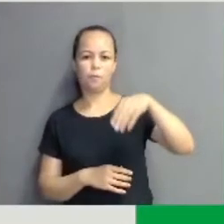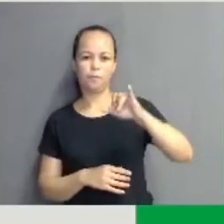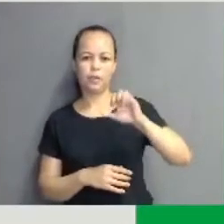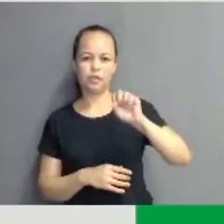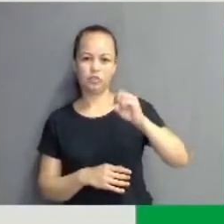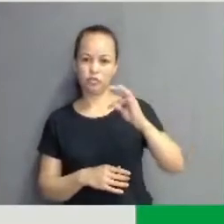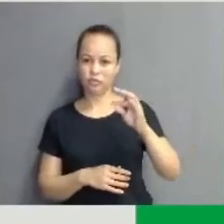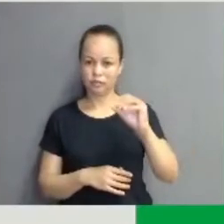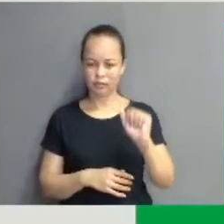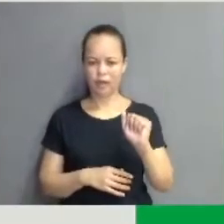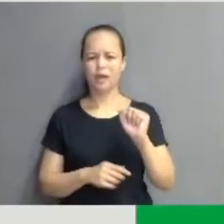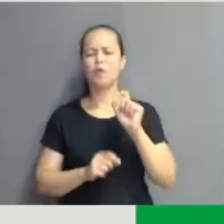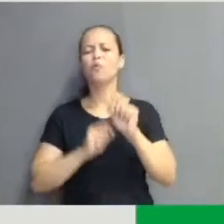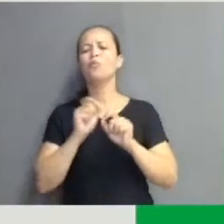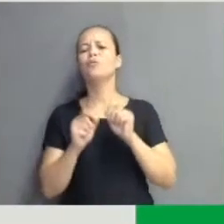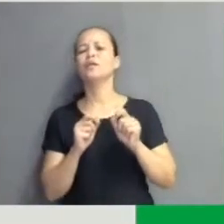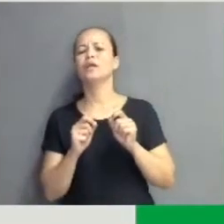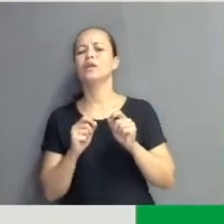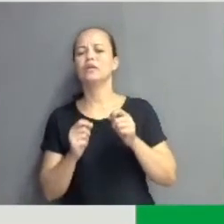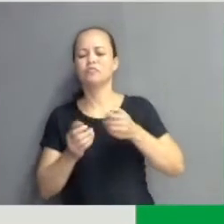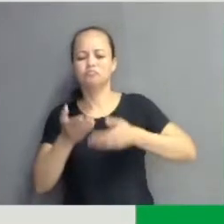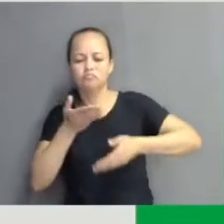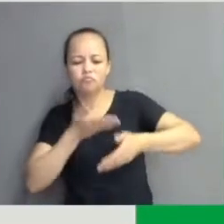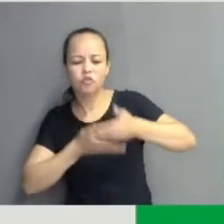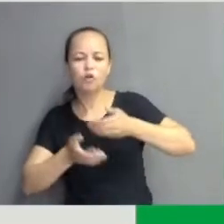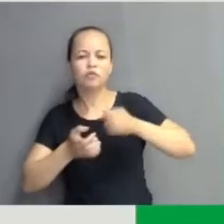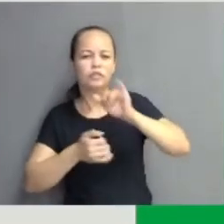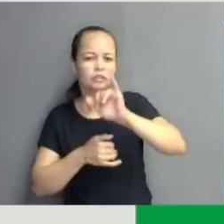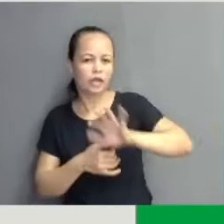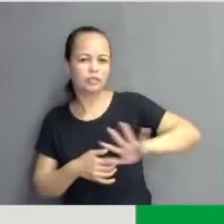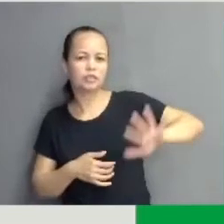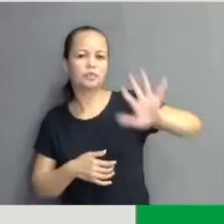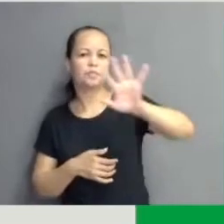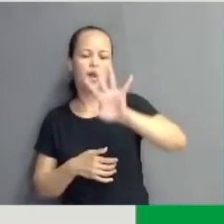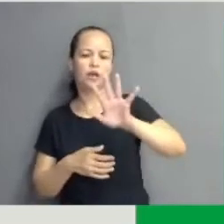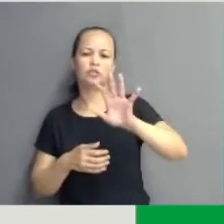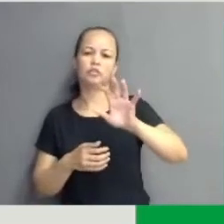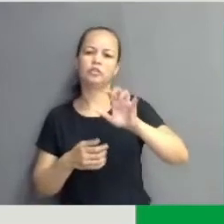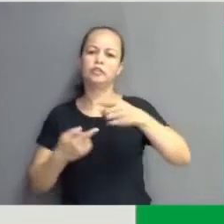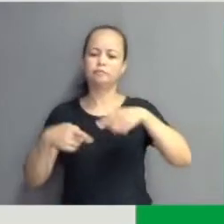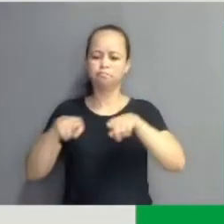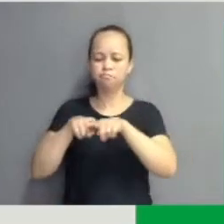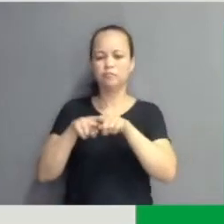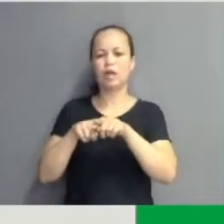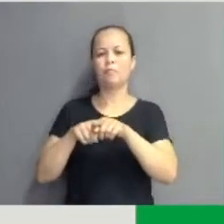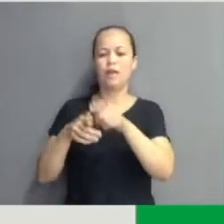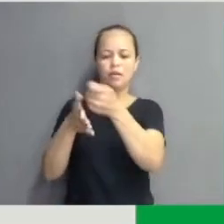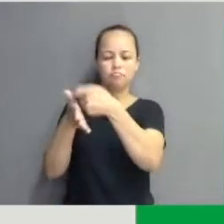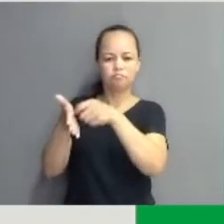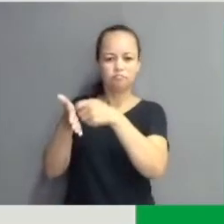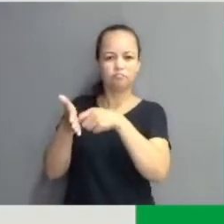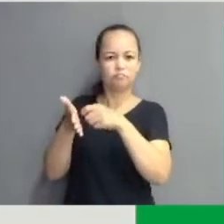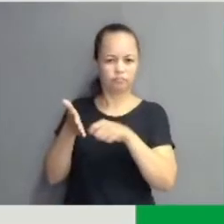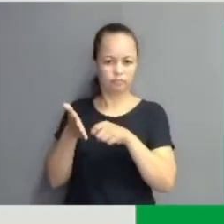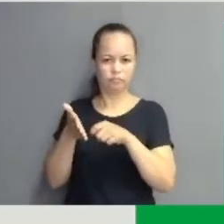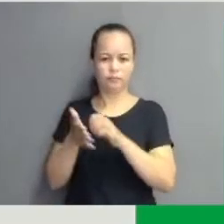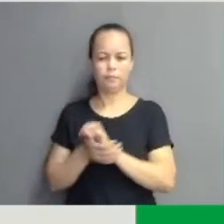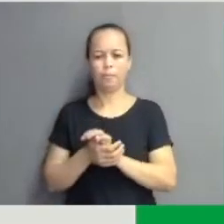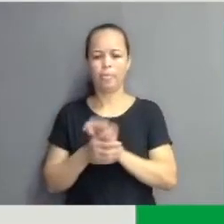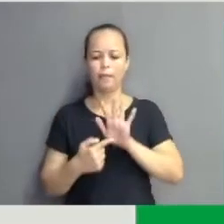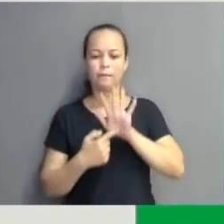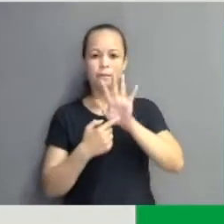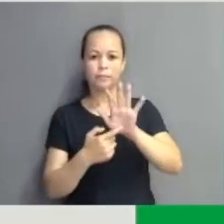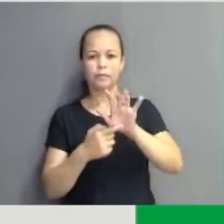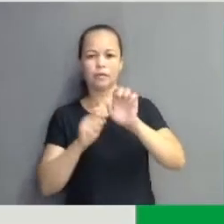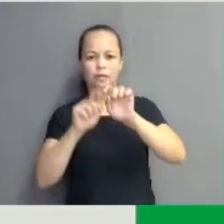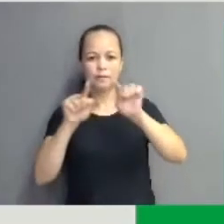comunicação missa é aquela que envolve tanto as imagens Quanto é escrita começa a primeira placa que você vê